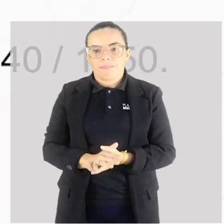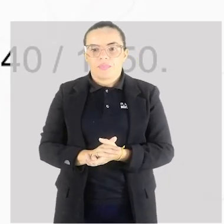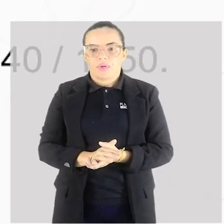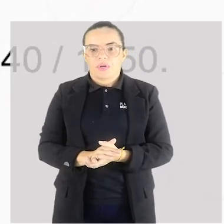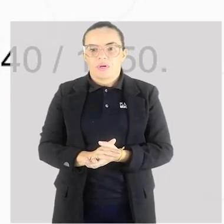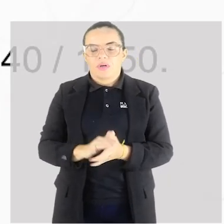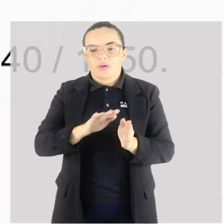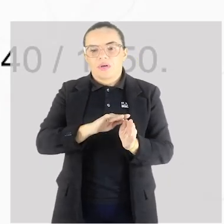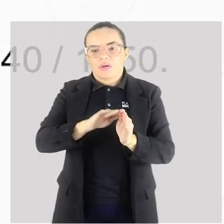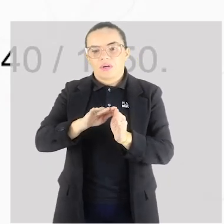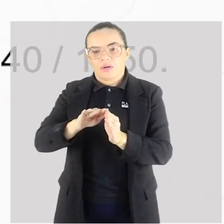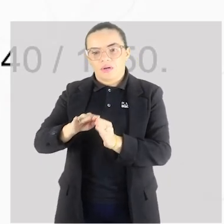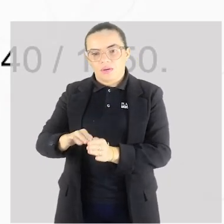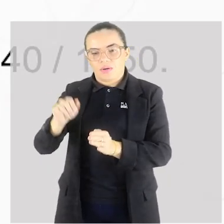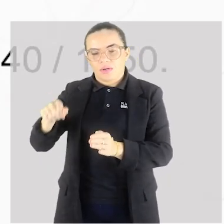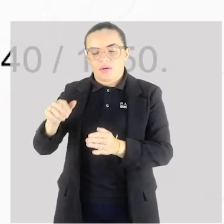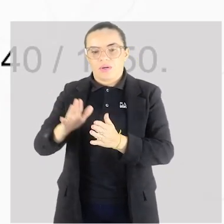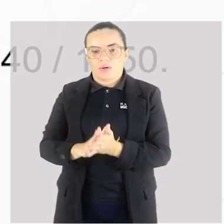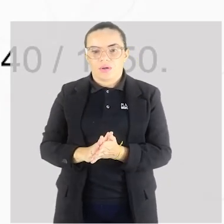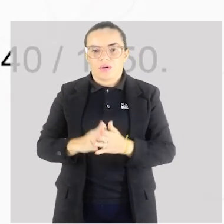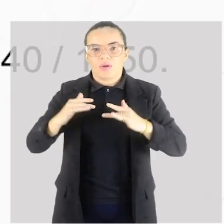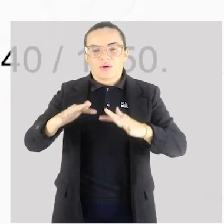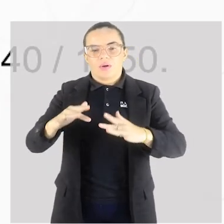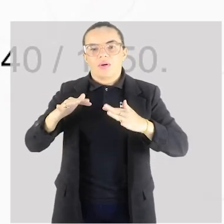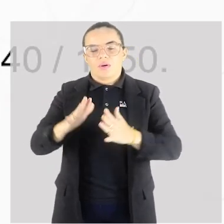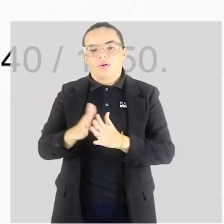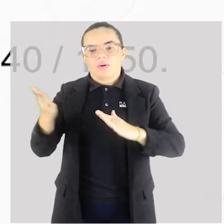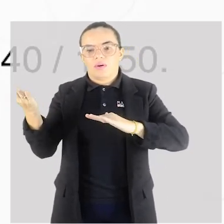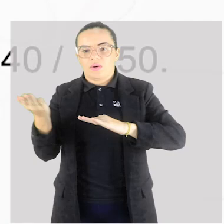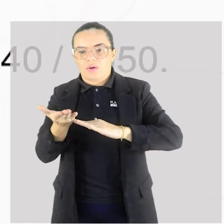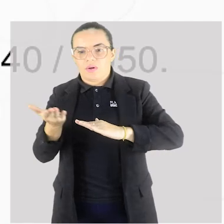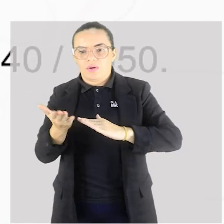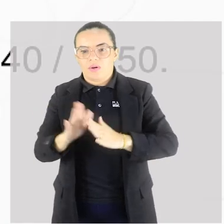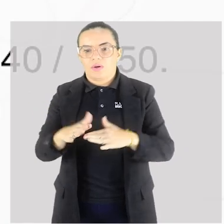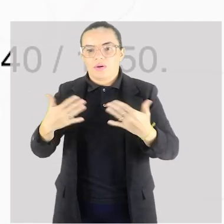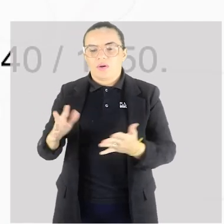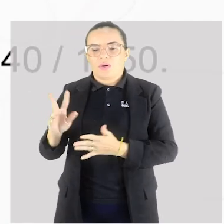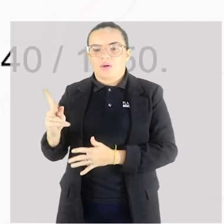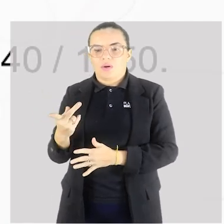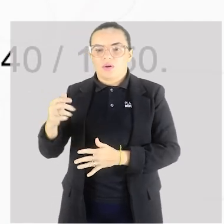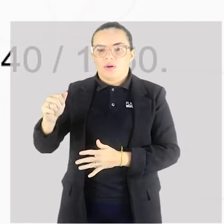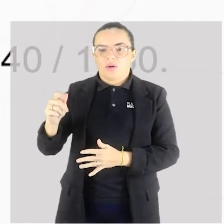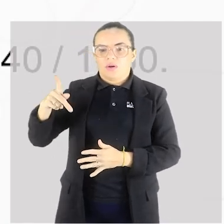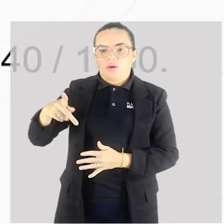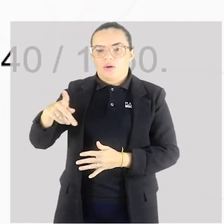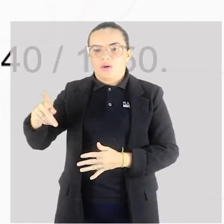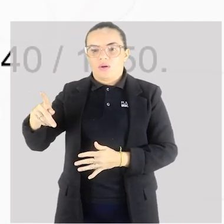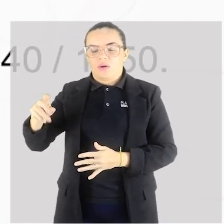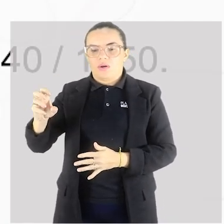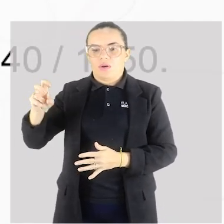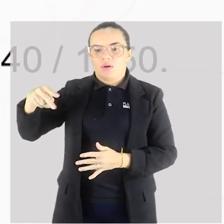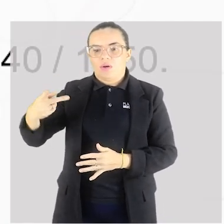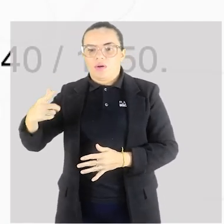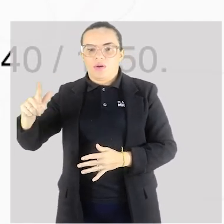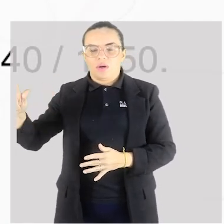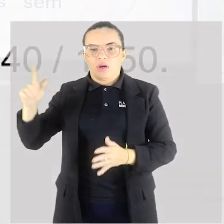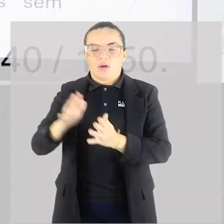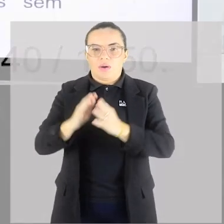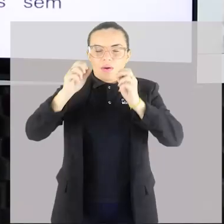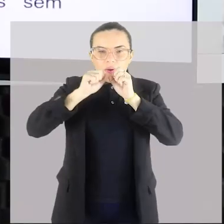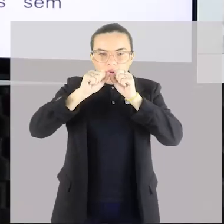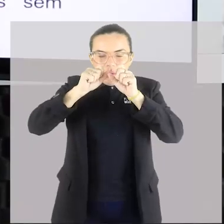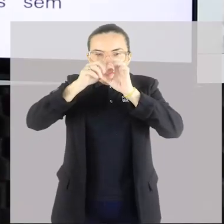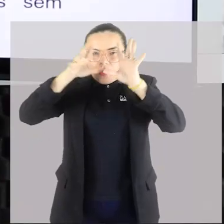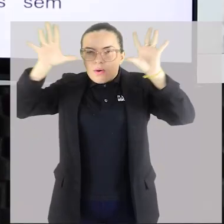happening, que é uma manifestação de arte contemporânea que para muitas pessoas, né, eu sempre digo sobre arte contemporânea, abra um leque de possibilidades